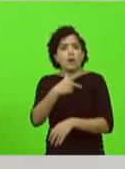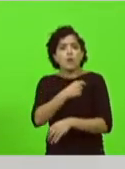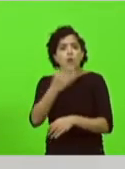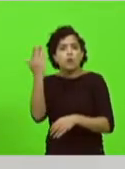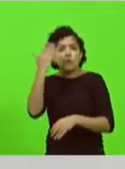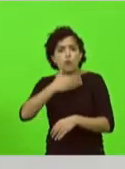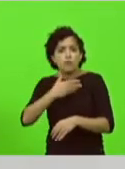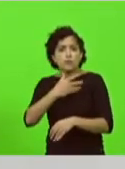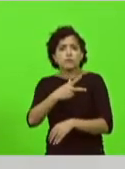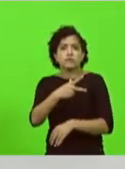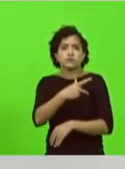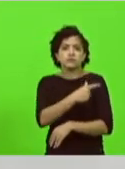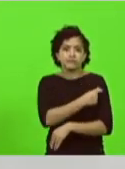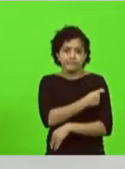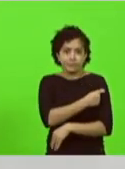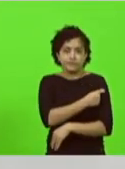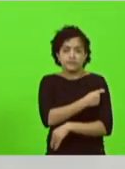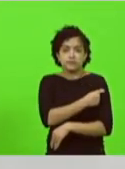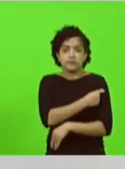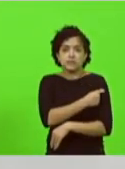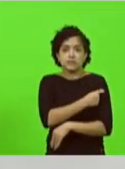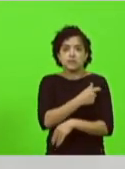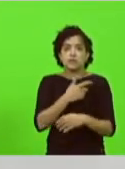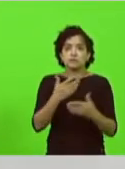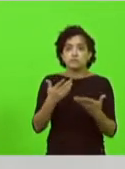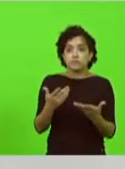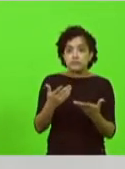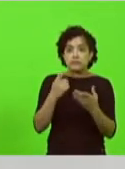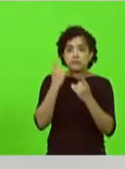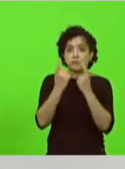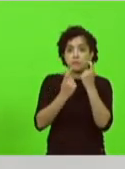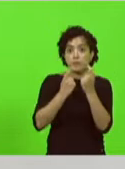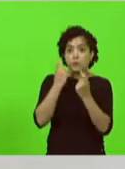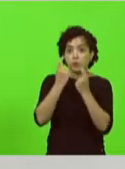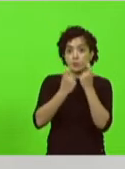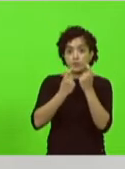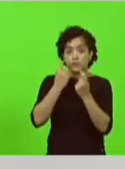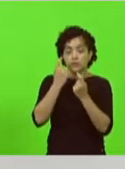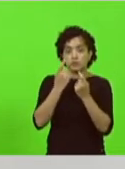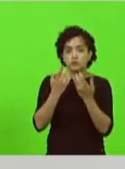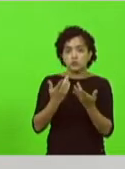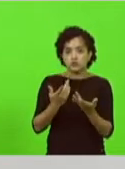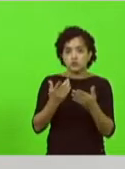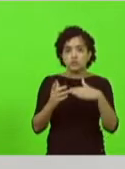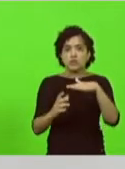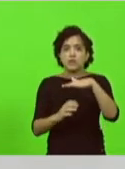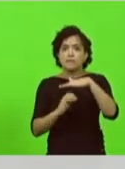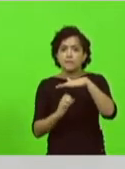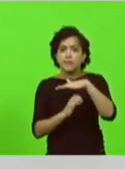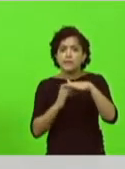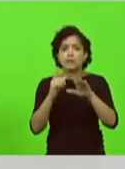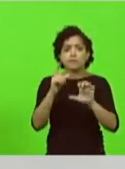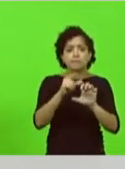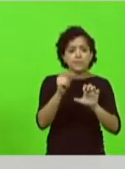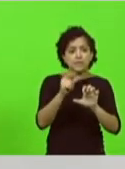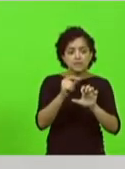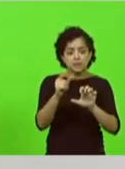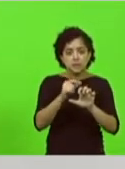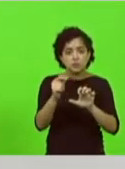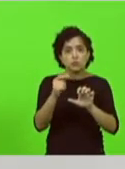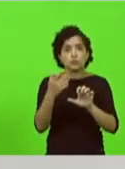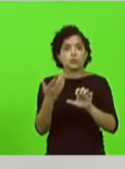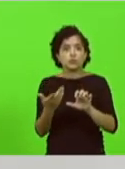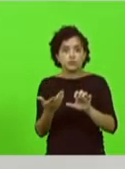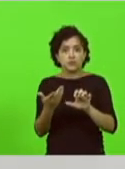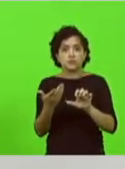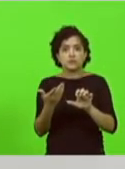né? E isso é uma coisa muito preocupante. Empreendedor joinvilense, empregador joinvilense,